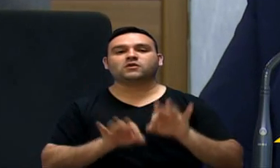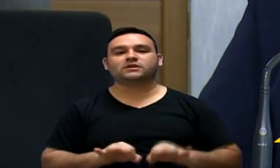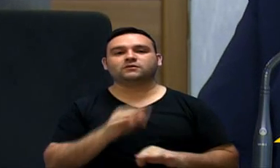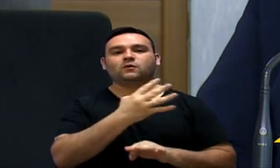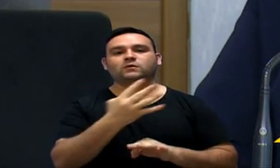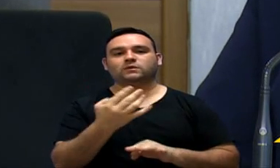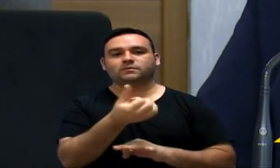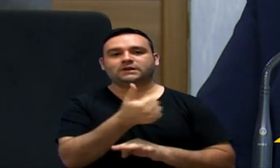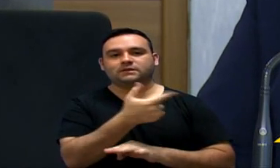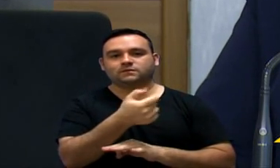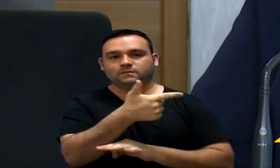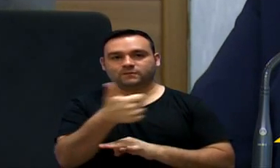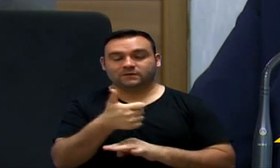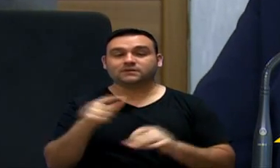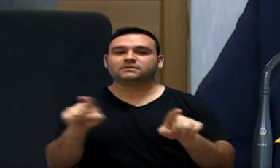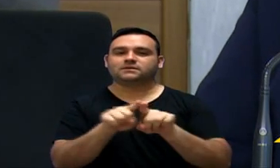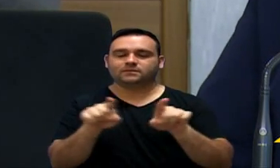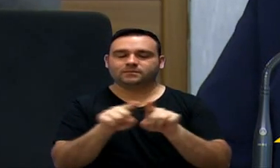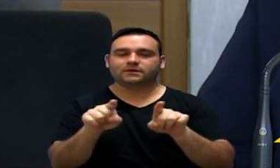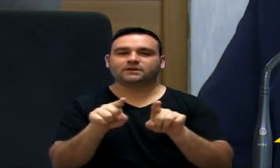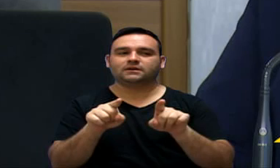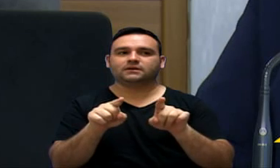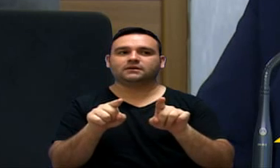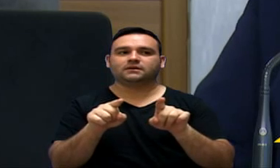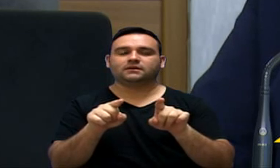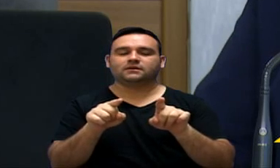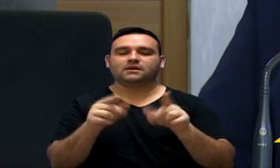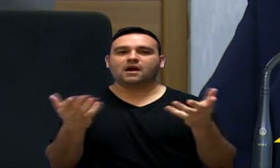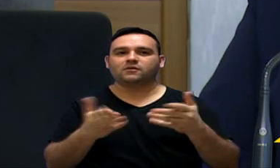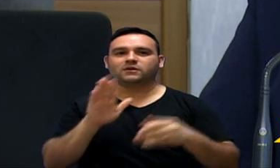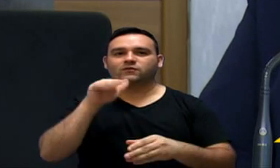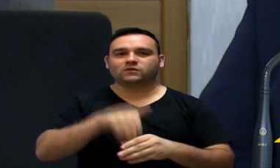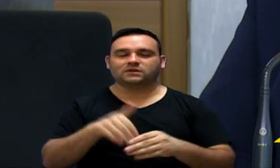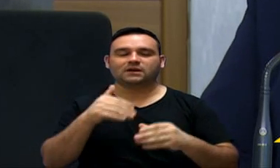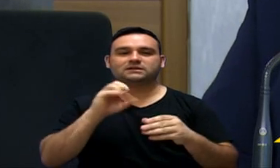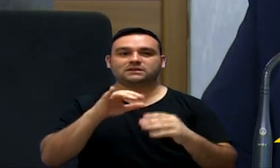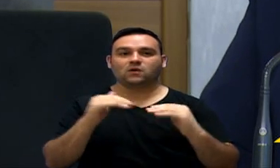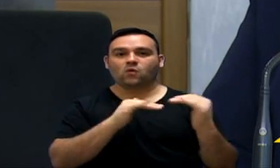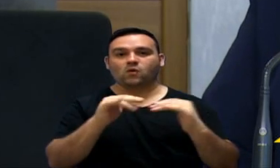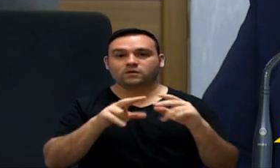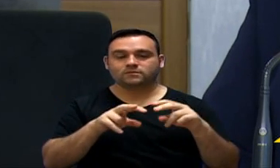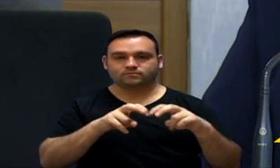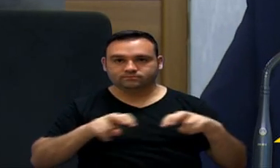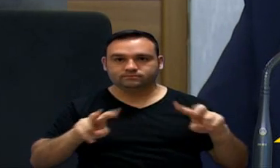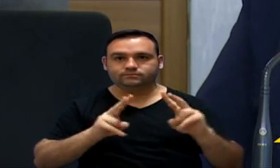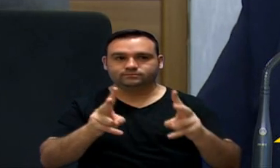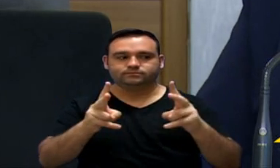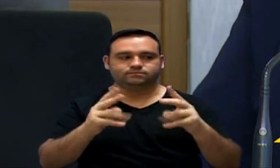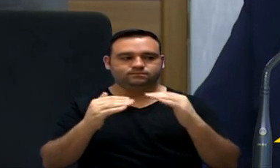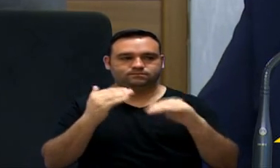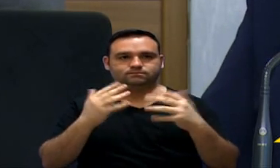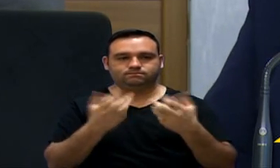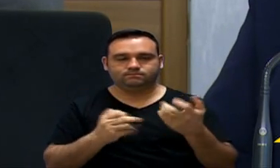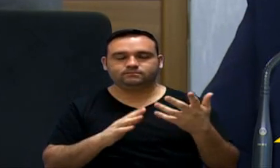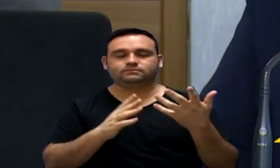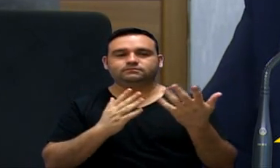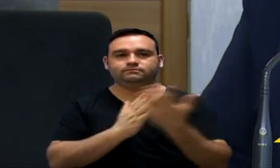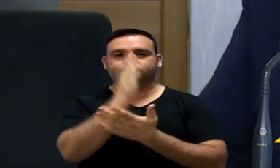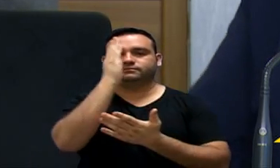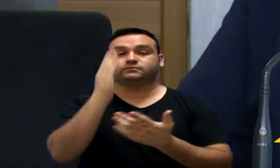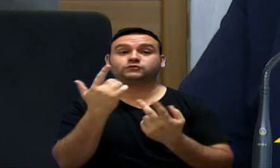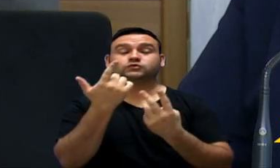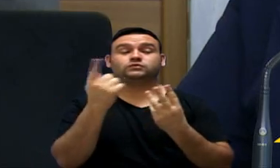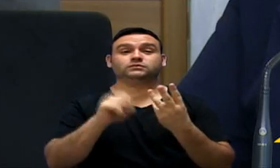lei 446/2021, também, senhor Carlos Silvano, eu coloco em votação, os vereadores concordam, permaneçam como estão, aprovado.